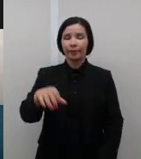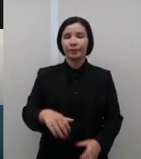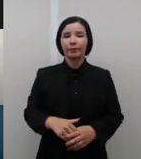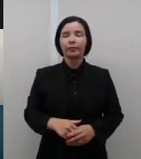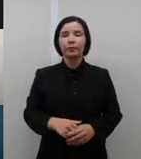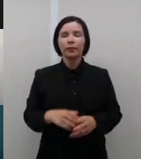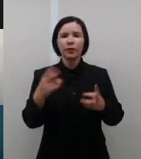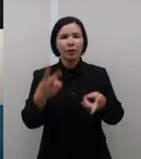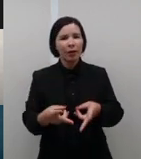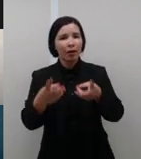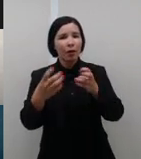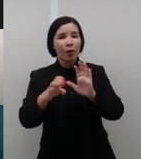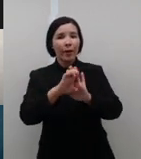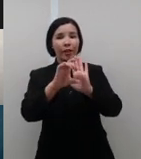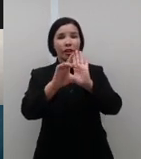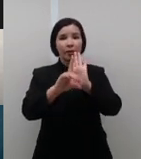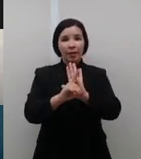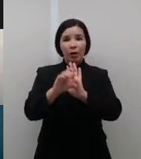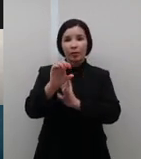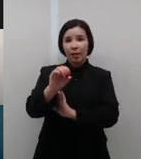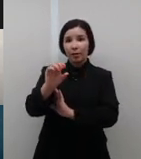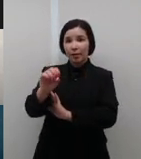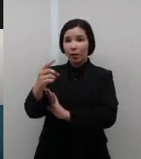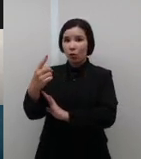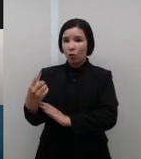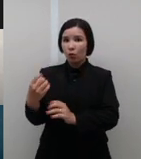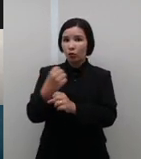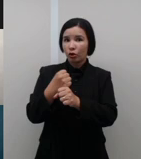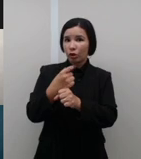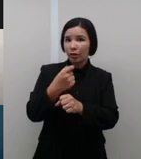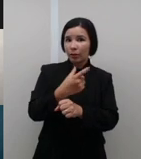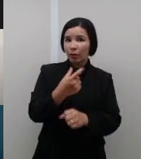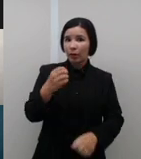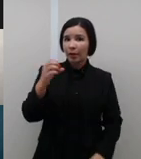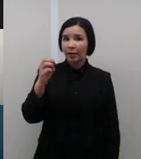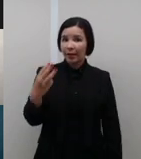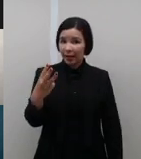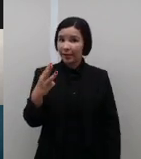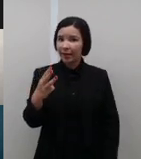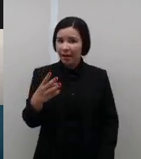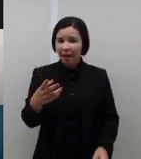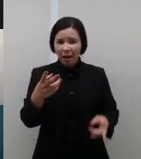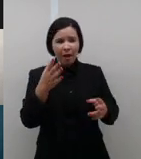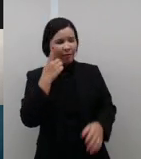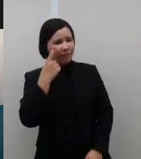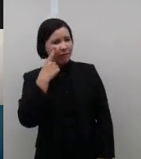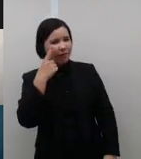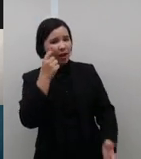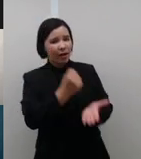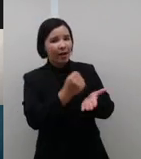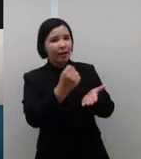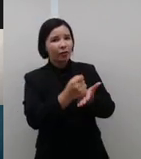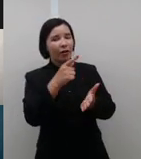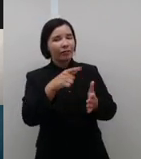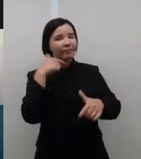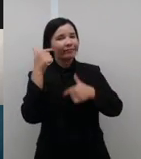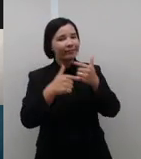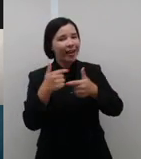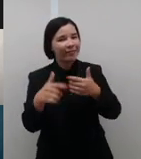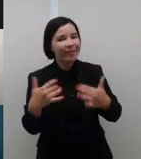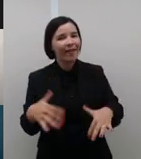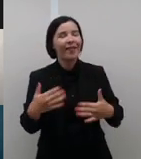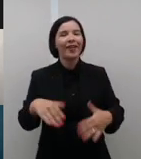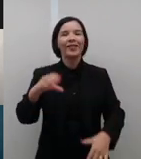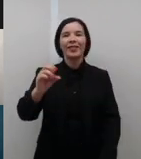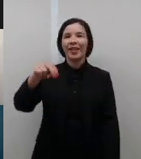número 001/2013, vejam como esses cartórios dão trabalho ao CNJ, às partes e aqui ao judiciário.